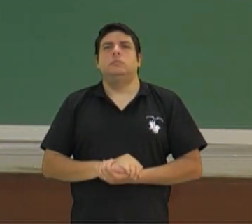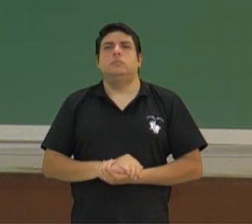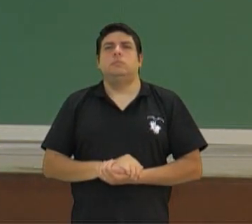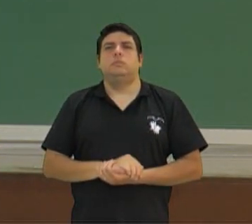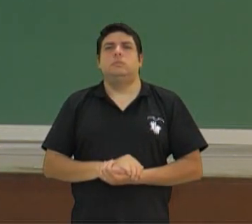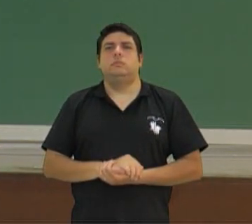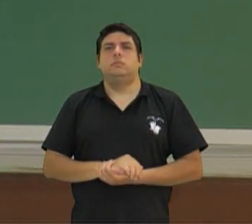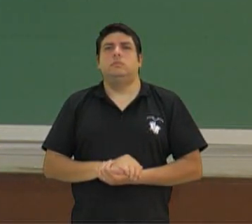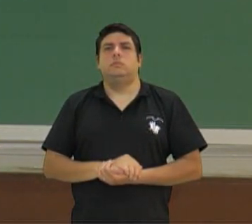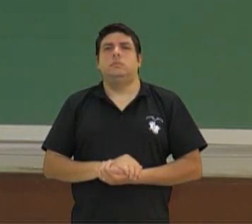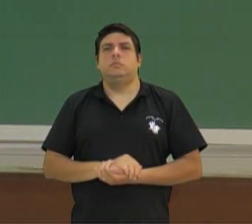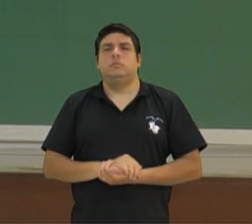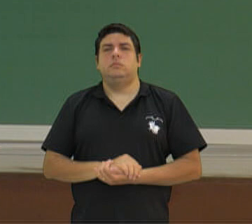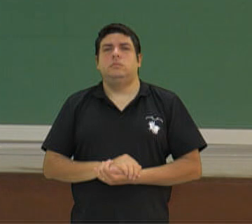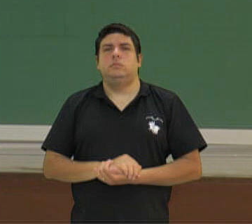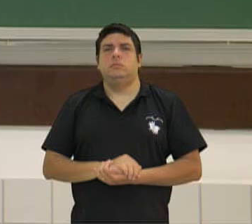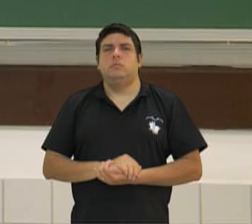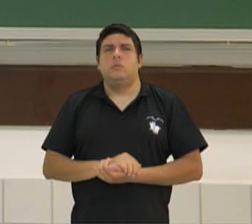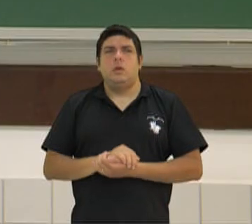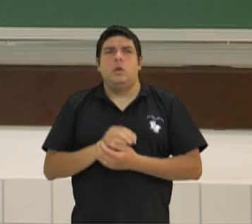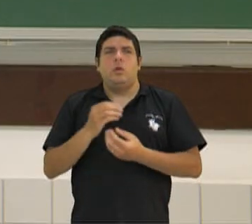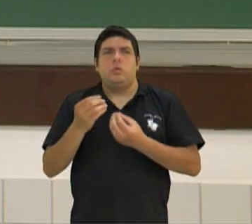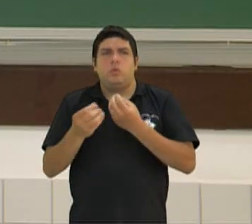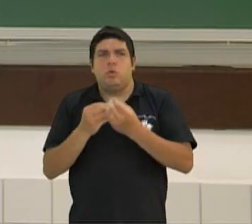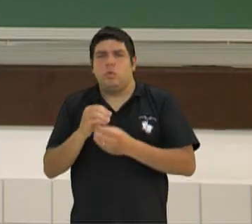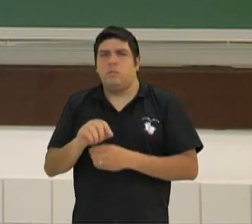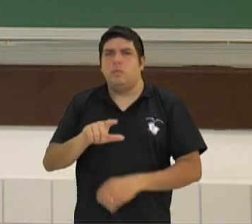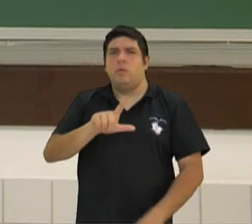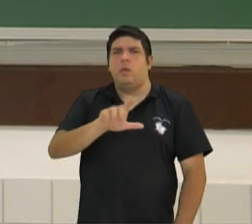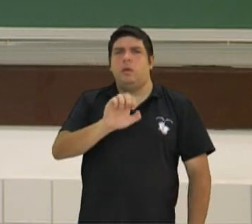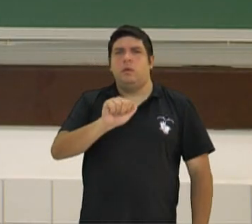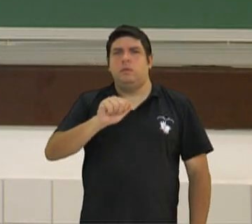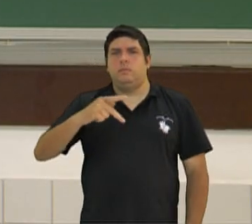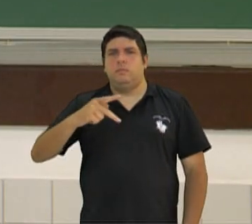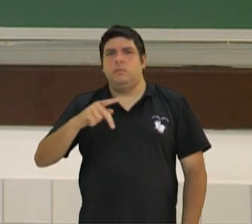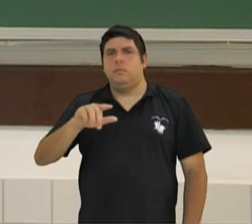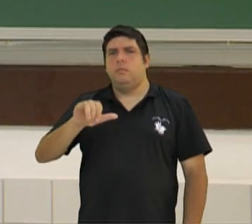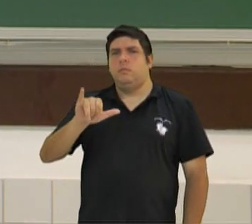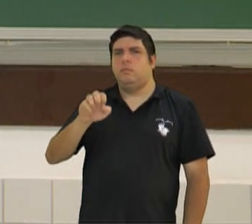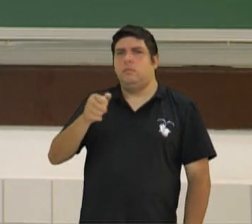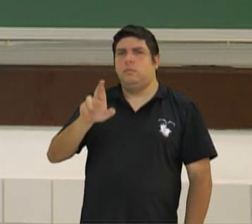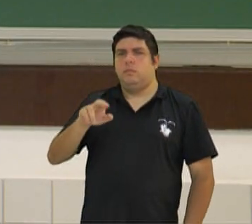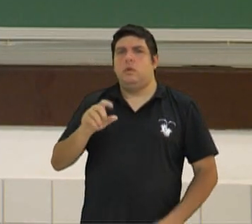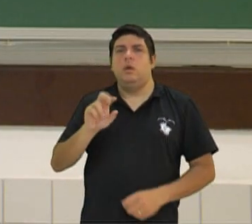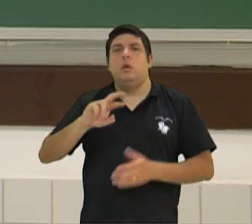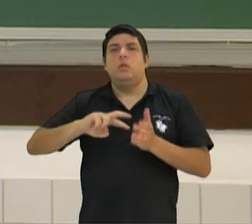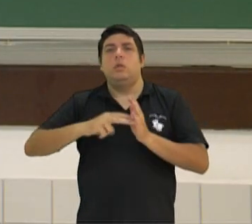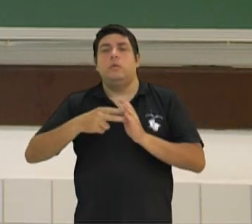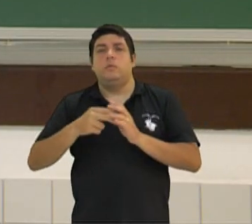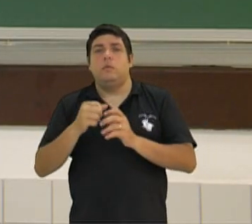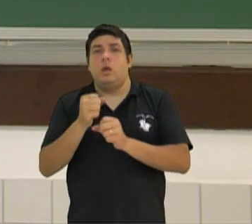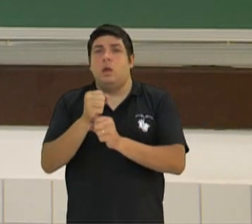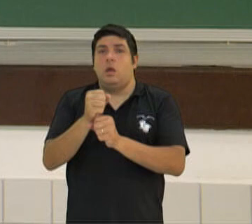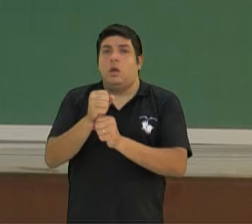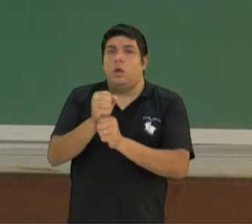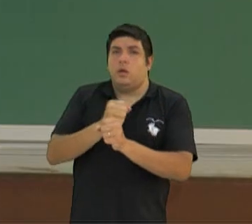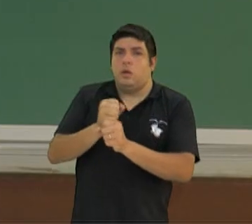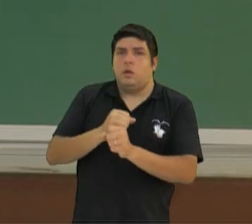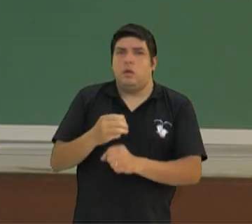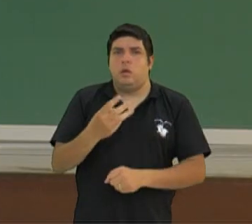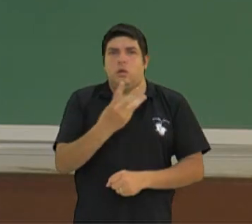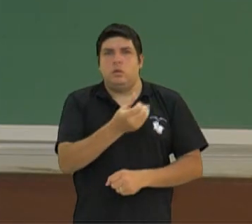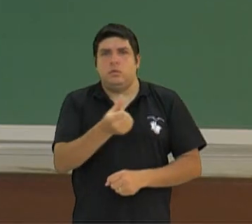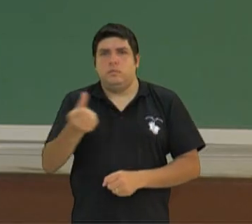year significa ano bissexto. Ou seja, num ano bissexto, women can ask the men they love to marry them